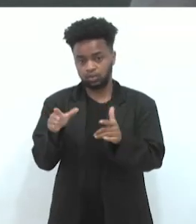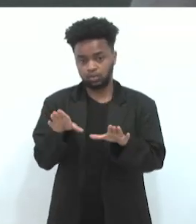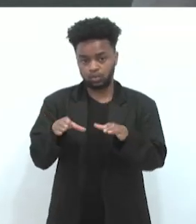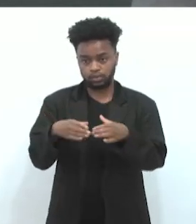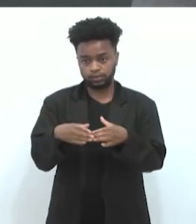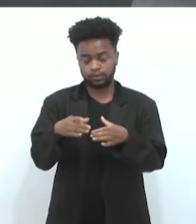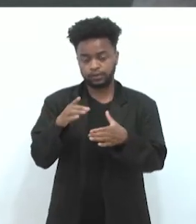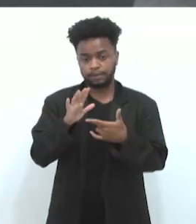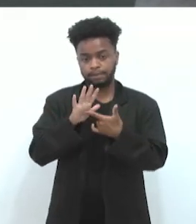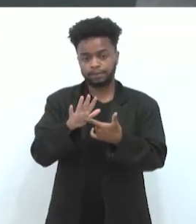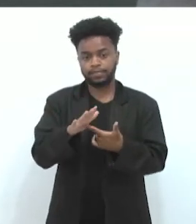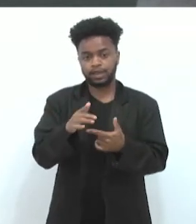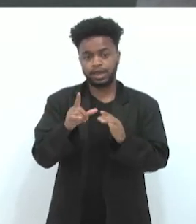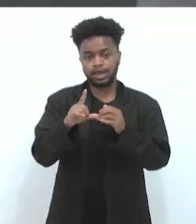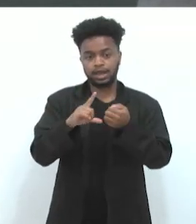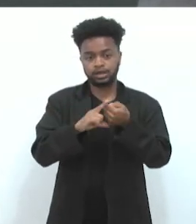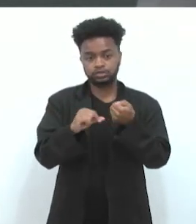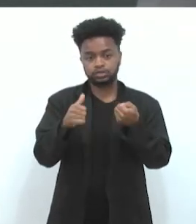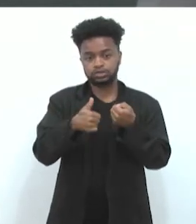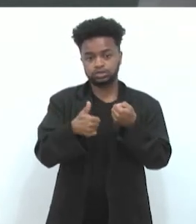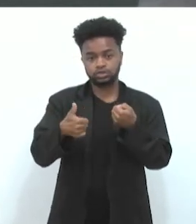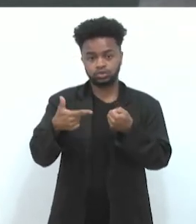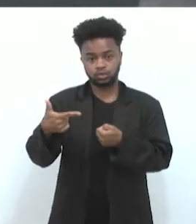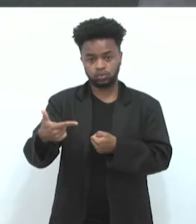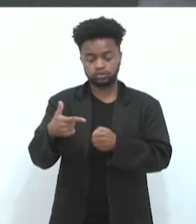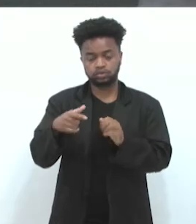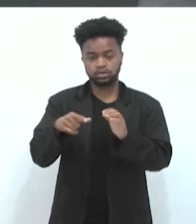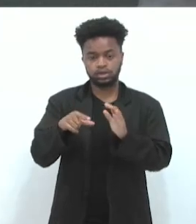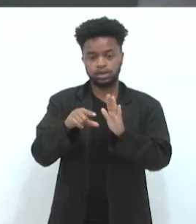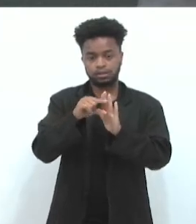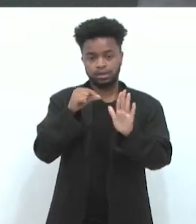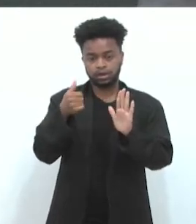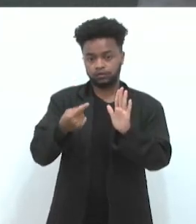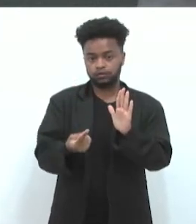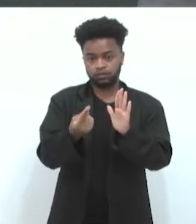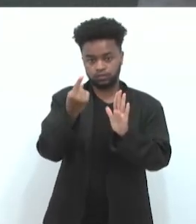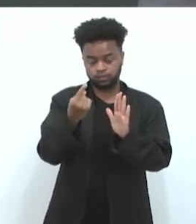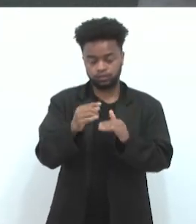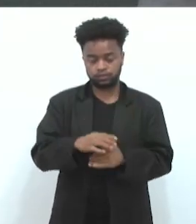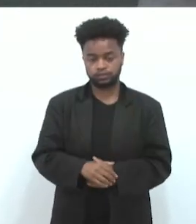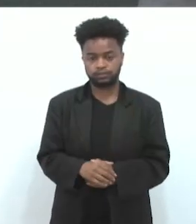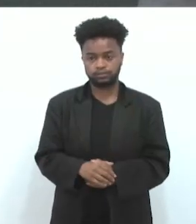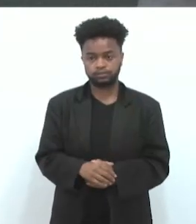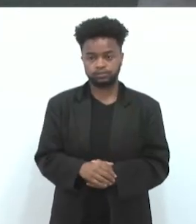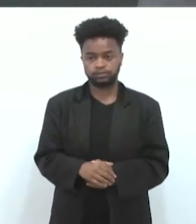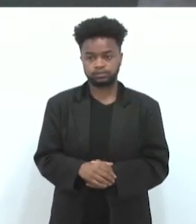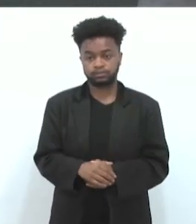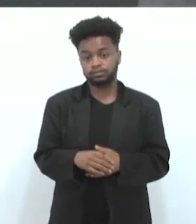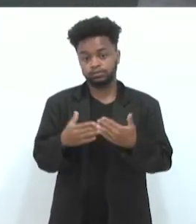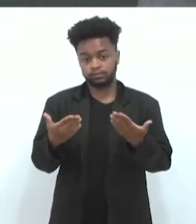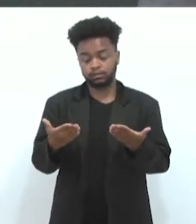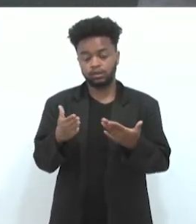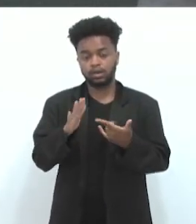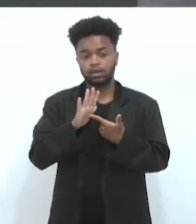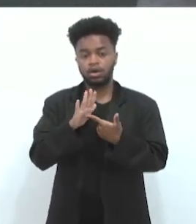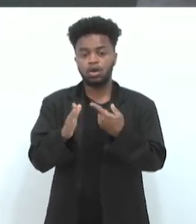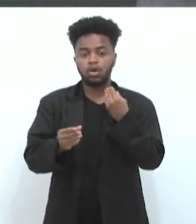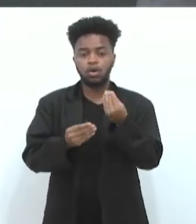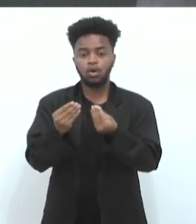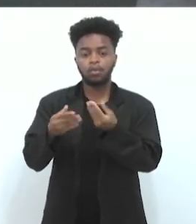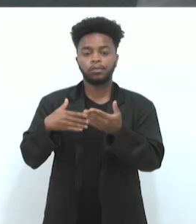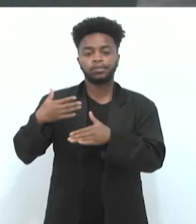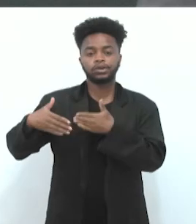o artigo 112, parágrafo único do regimento interno. Verdade. E essa assimetria do procedimento